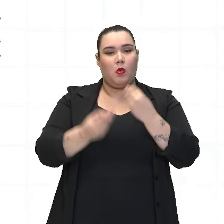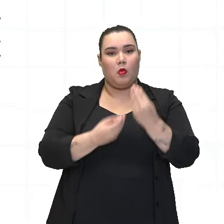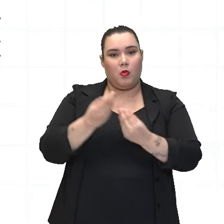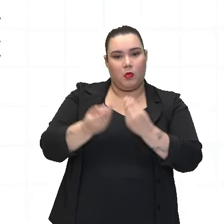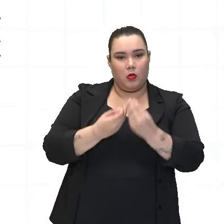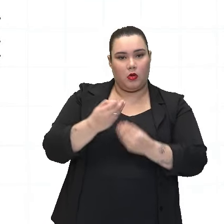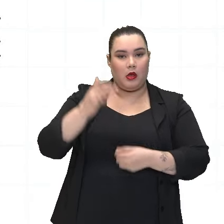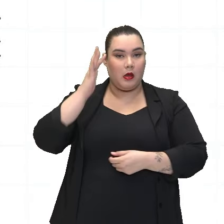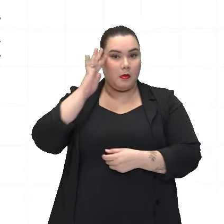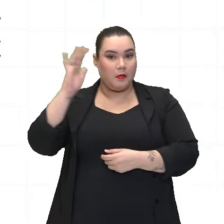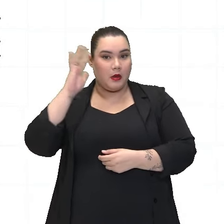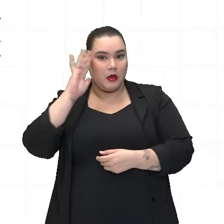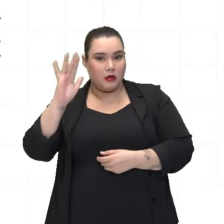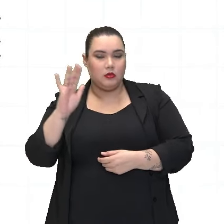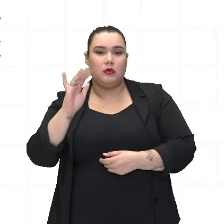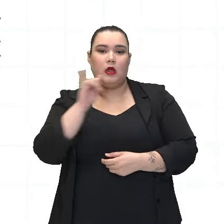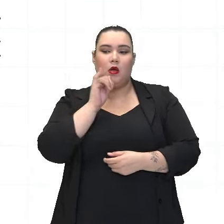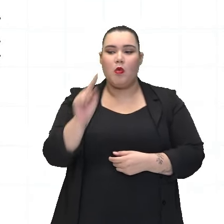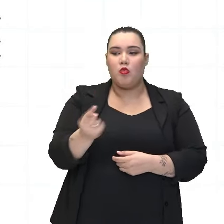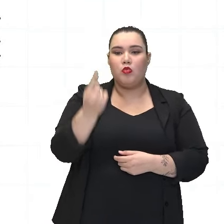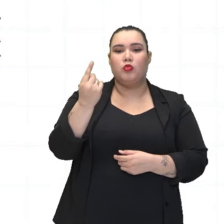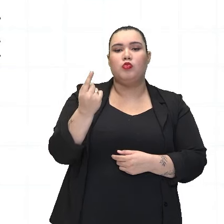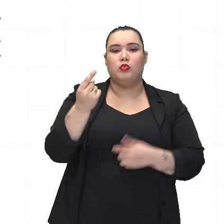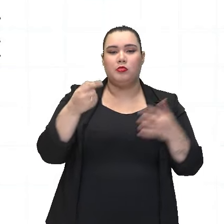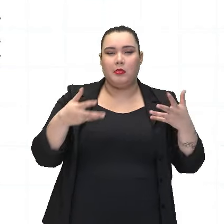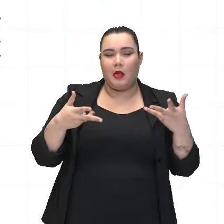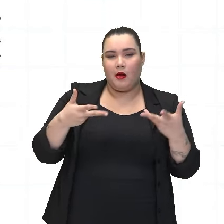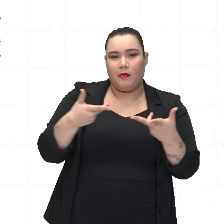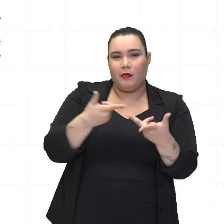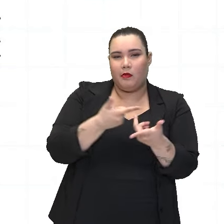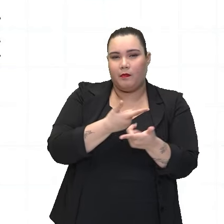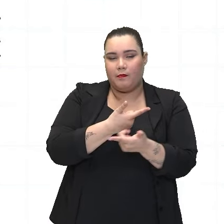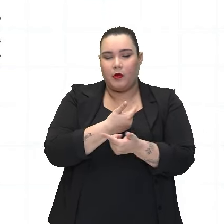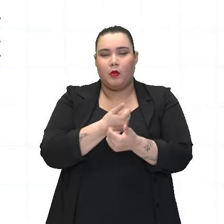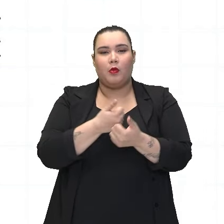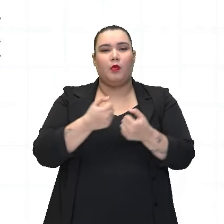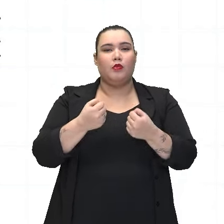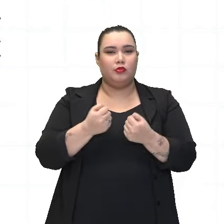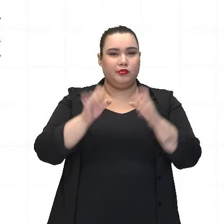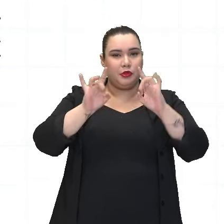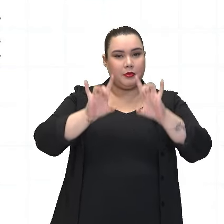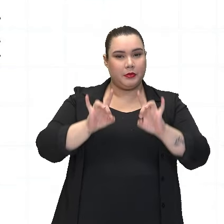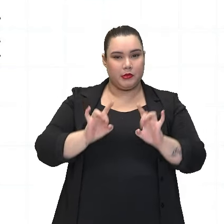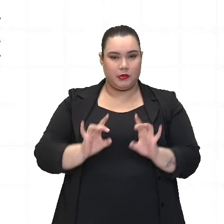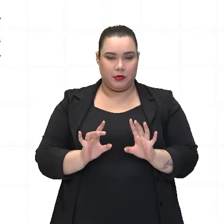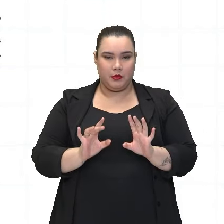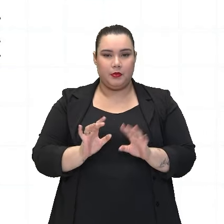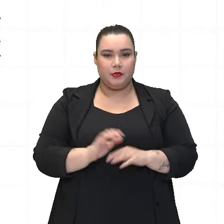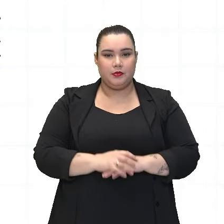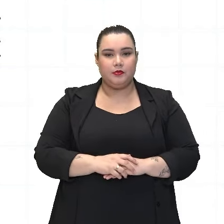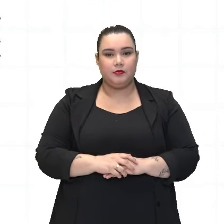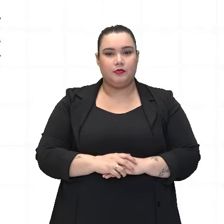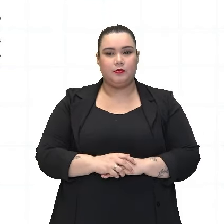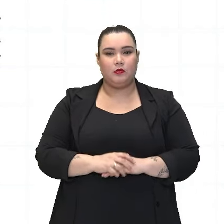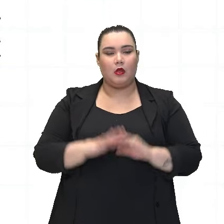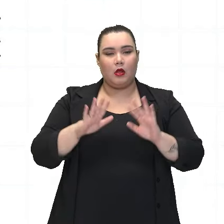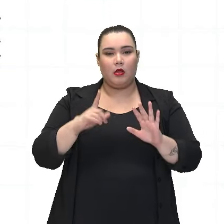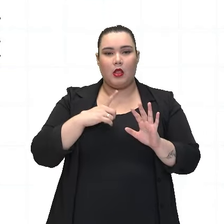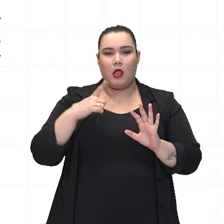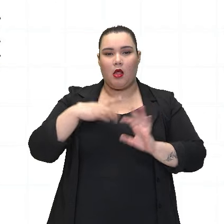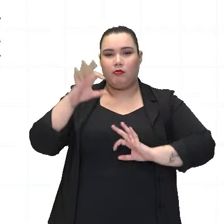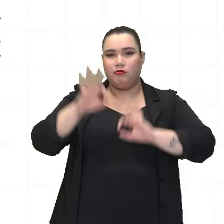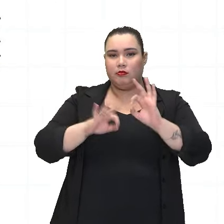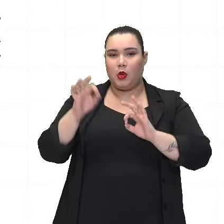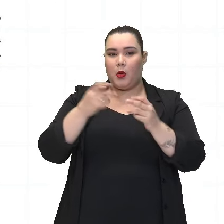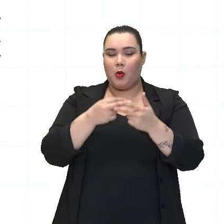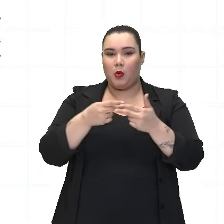que é imaginado como único, extraordinário, maravilhoso ou miraculoso. Costuma projetar